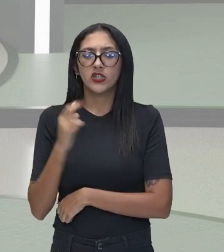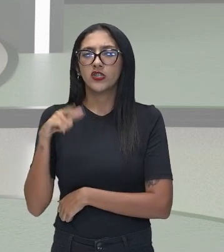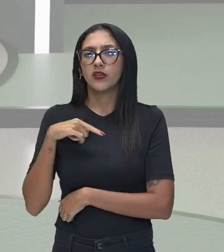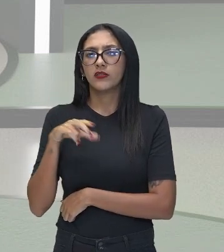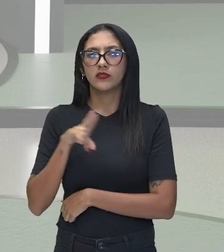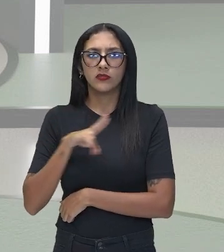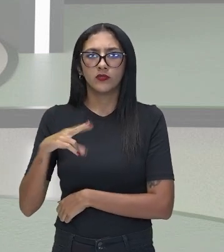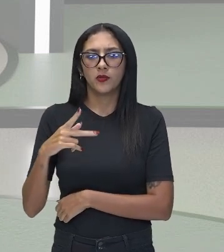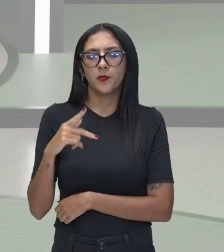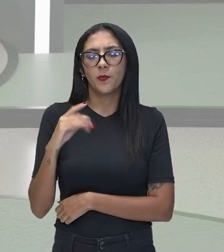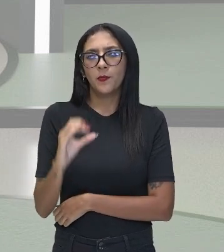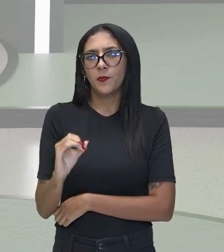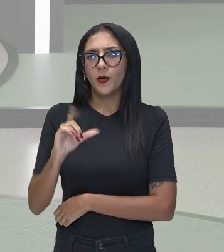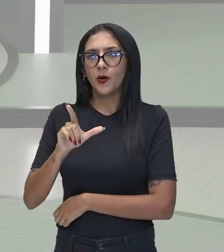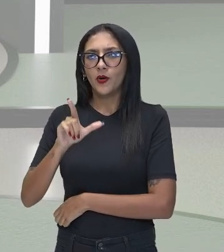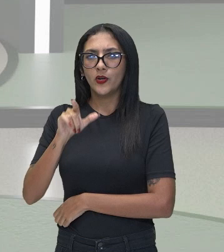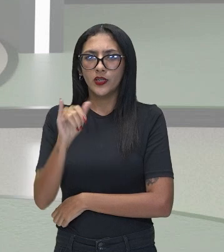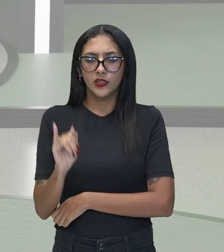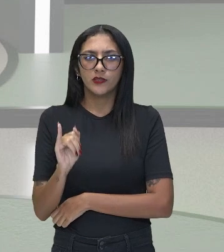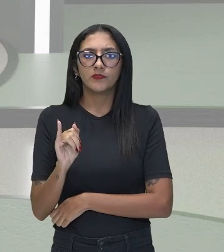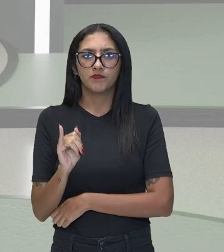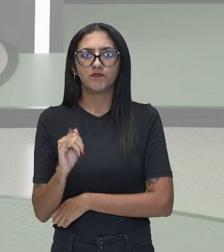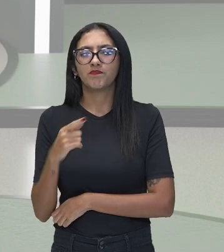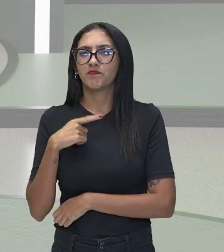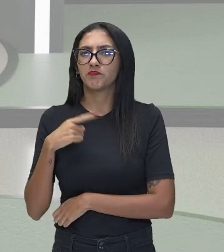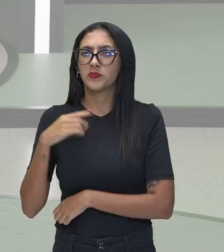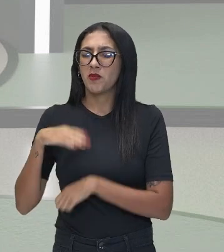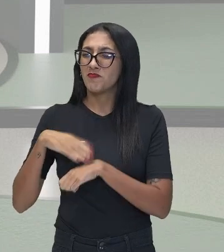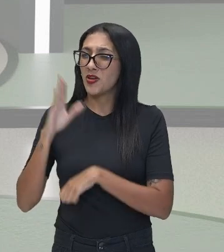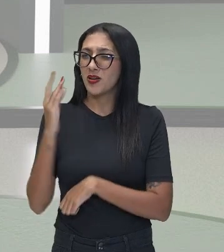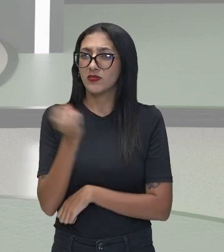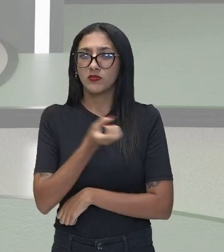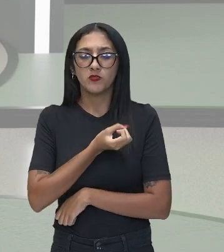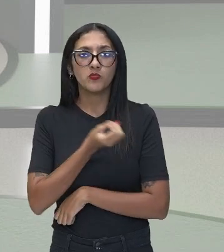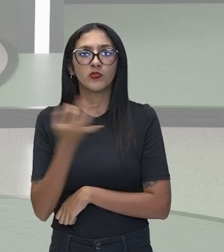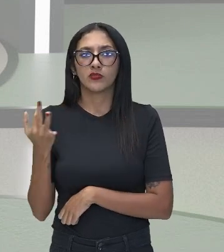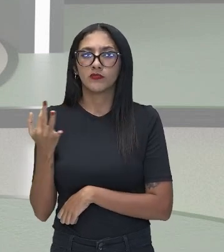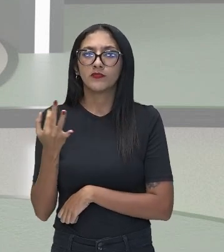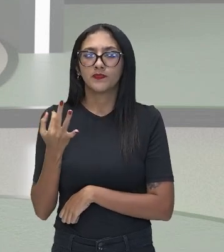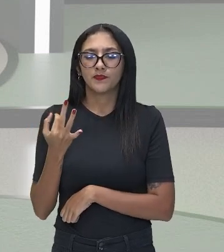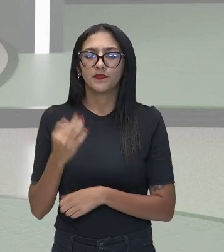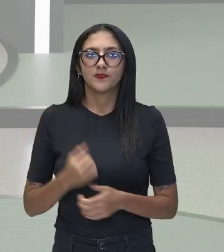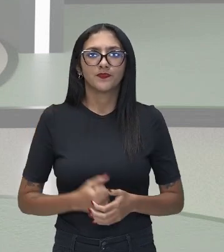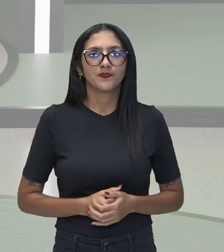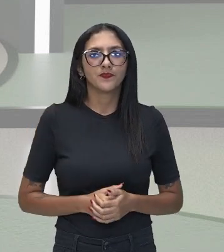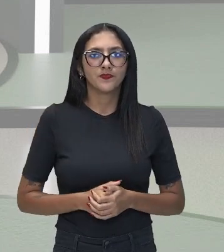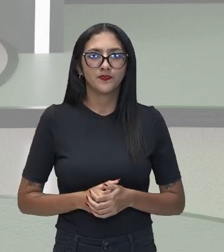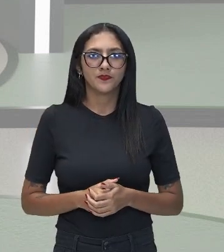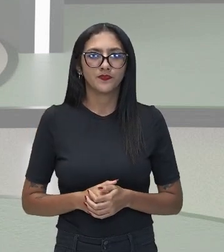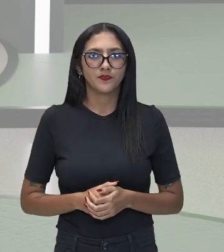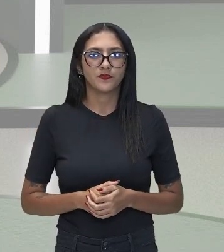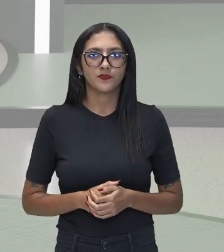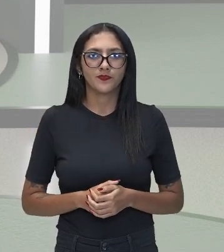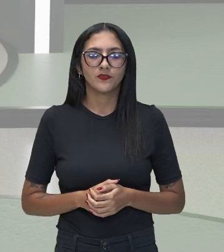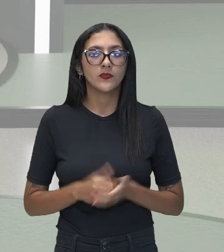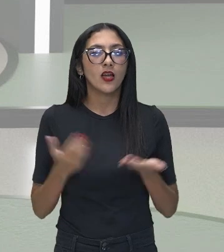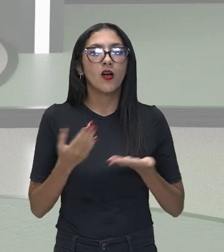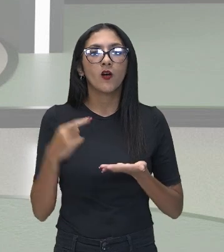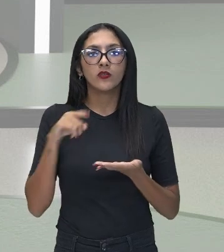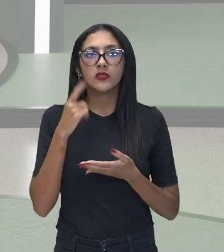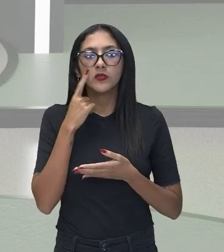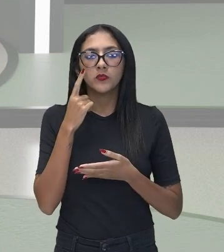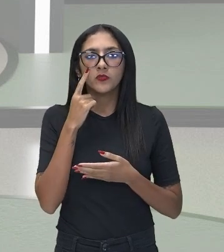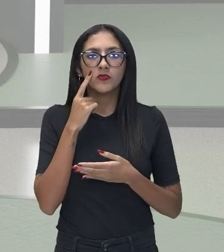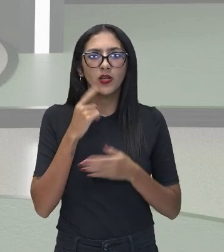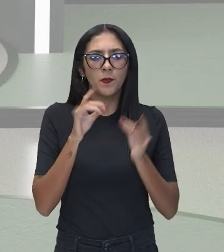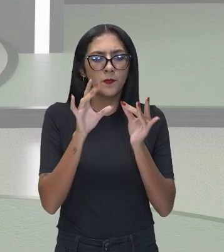de polissacarídeos. Tem muitas unidades aí de monossacarídeos. E agora nós vamos ver separadinho cada